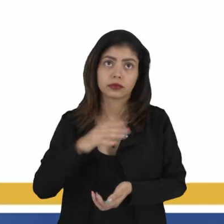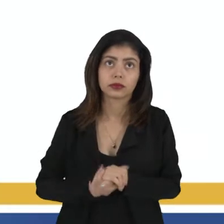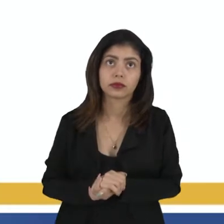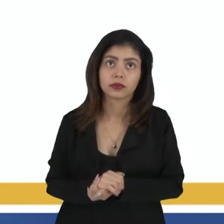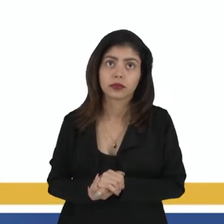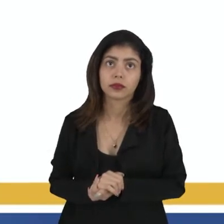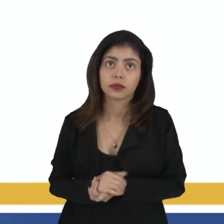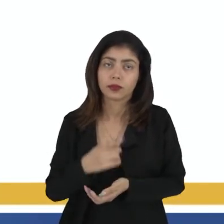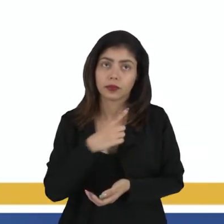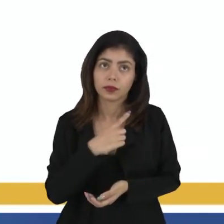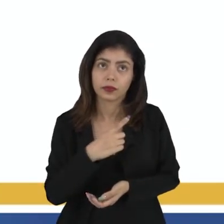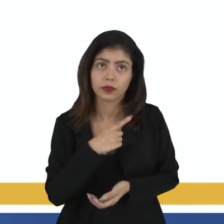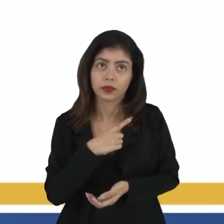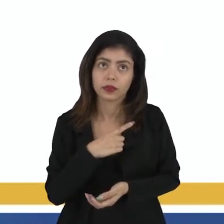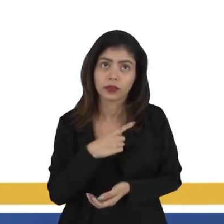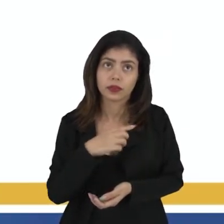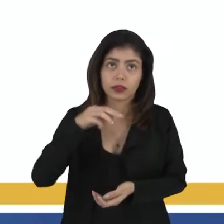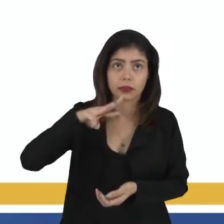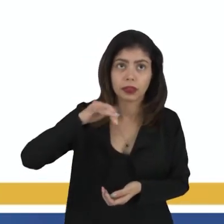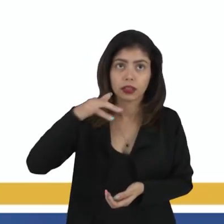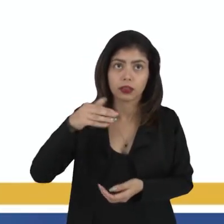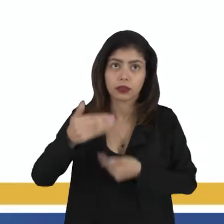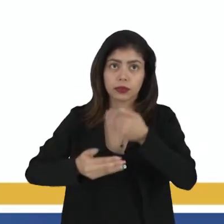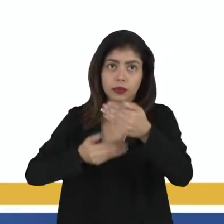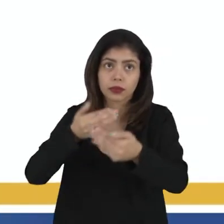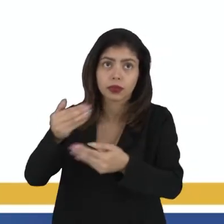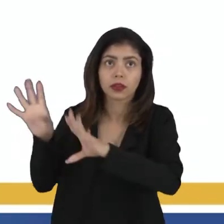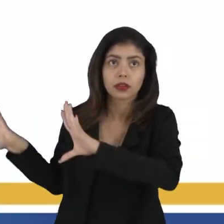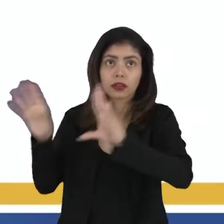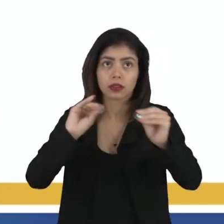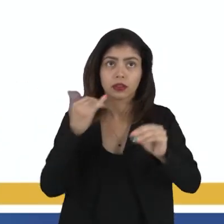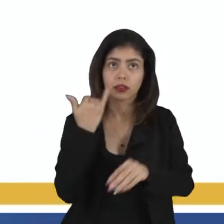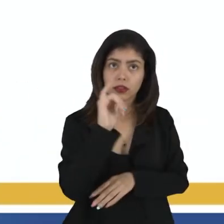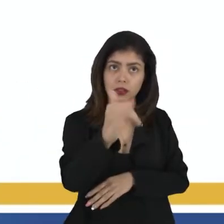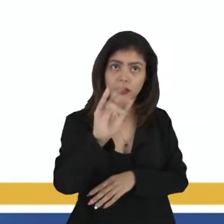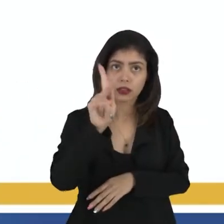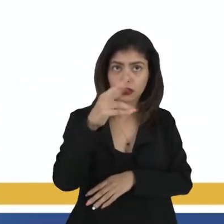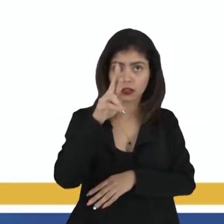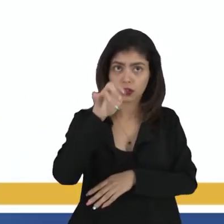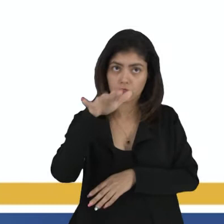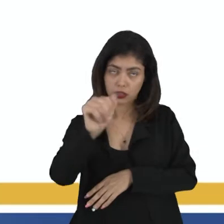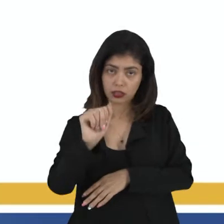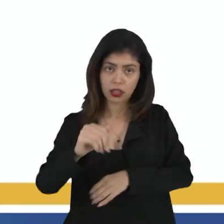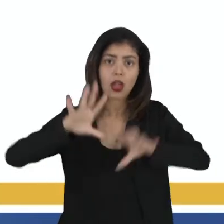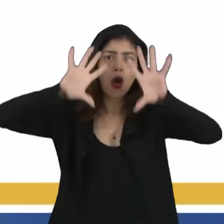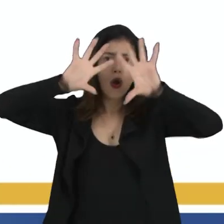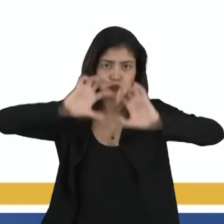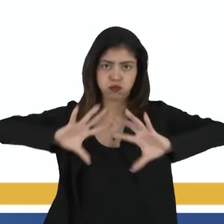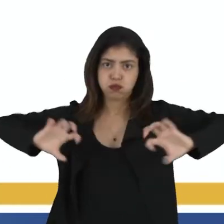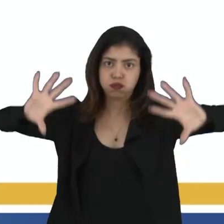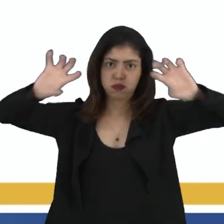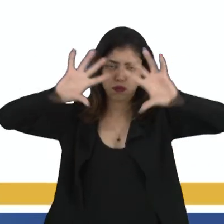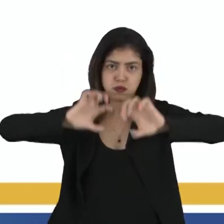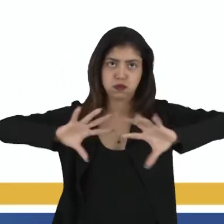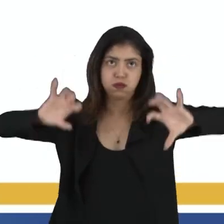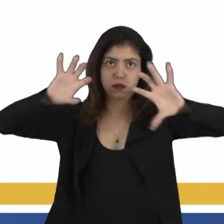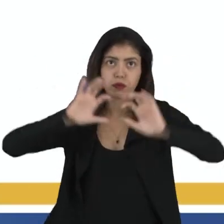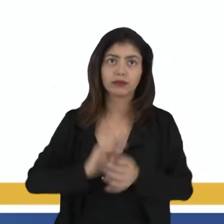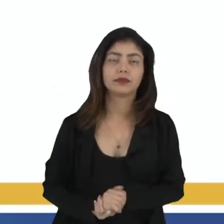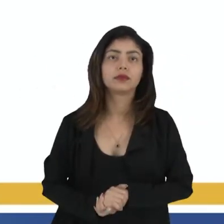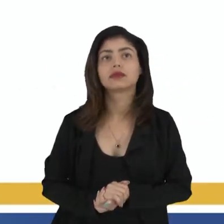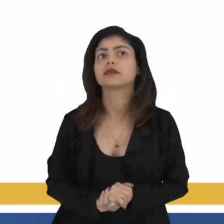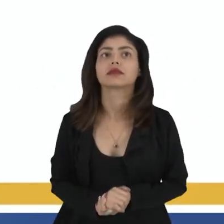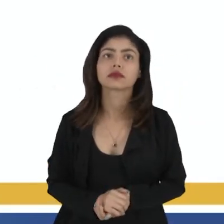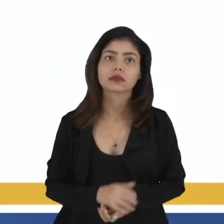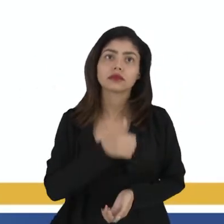1784, nós temos a mecanização dos processos através da energia hidráulica e do vapor.